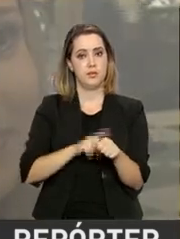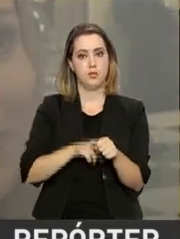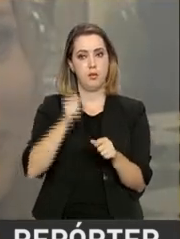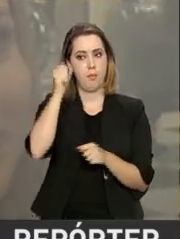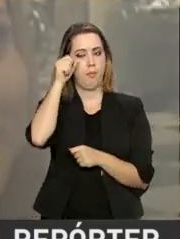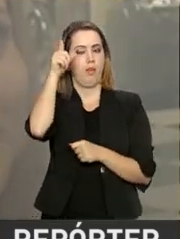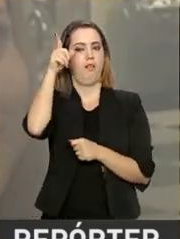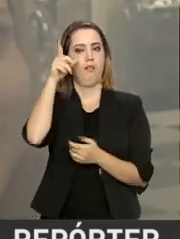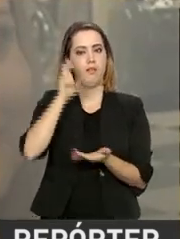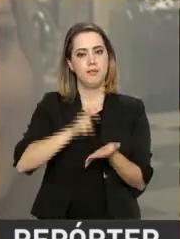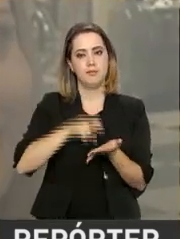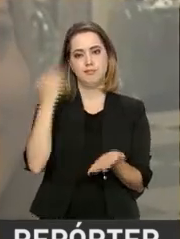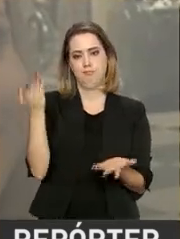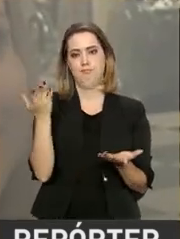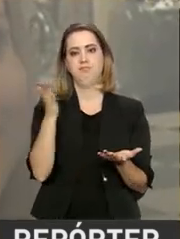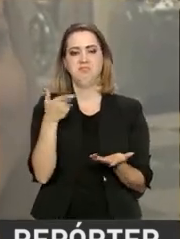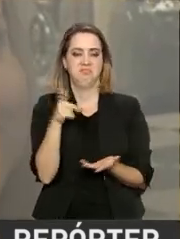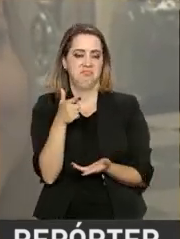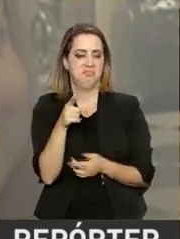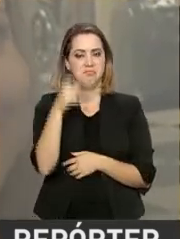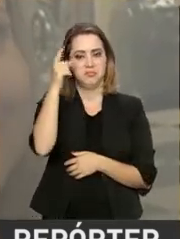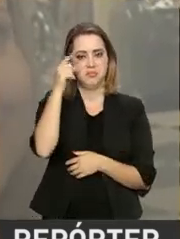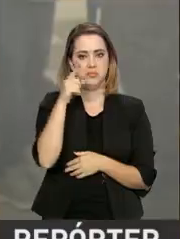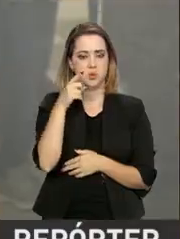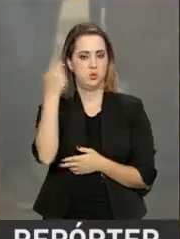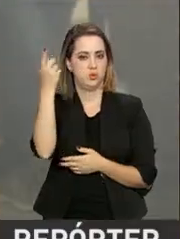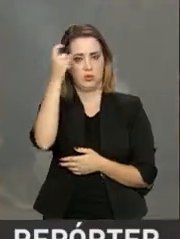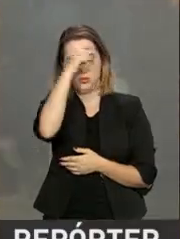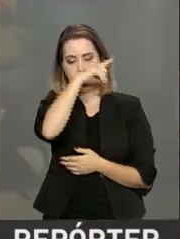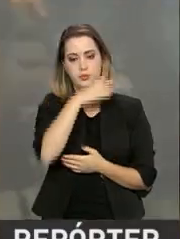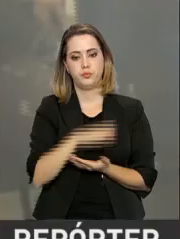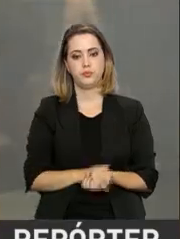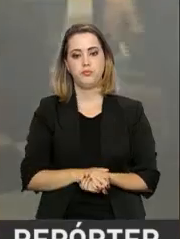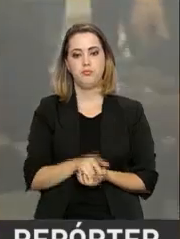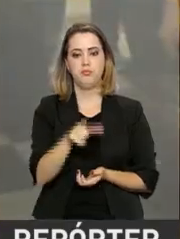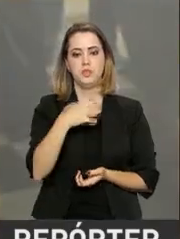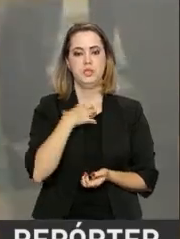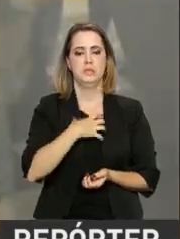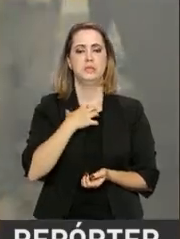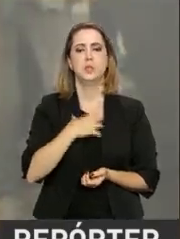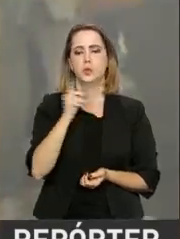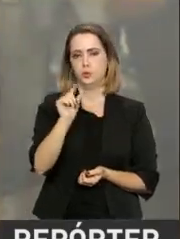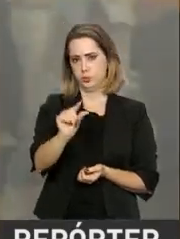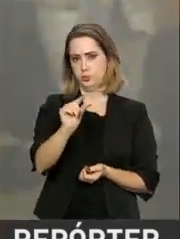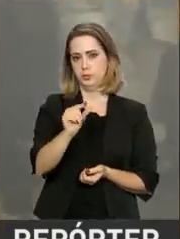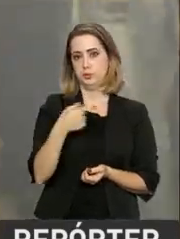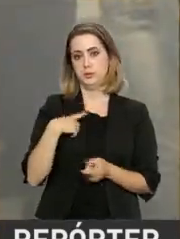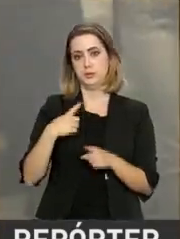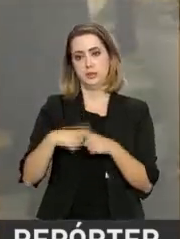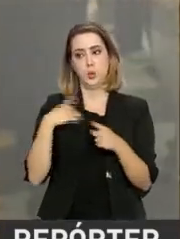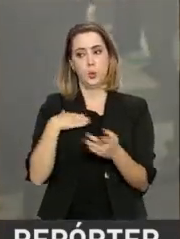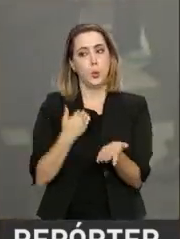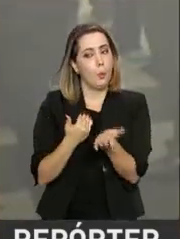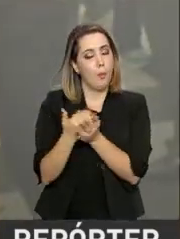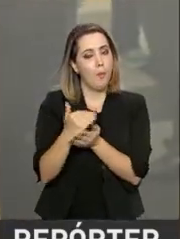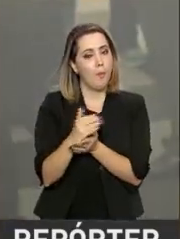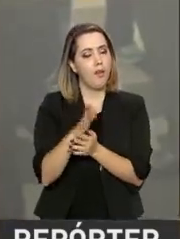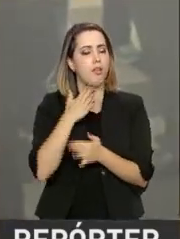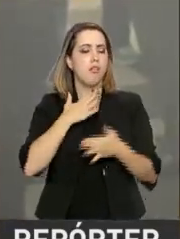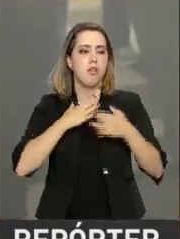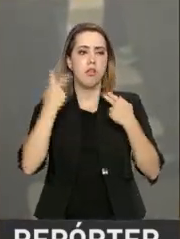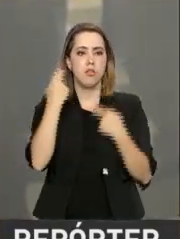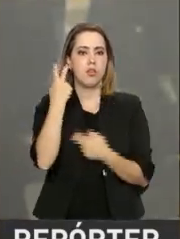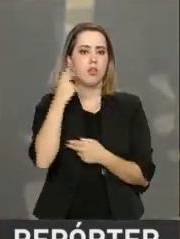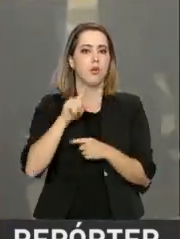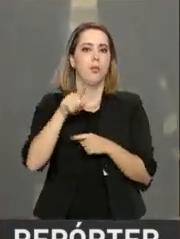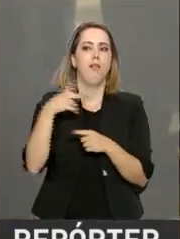maiores dificuldades não para assimilar a mudança não eu sinto um pouquinho e quando eu estou me acostumando com horário de